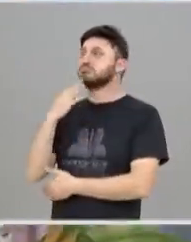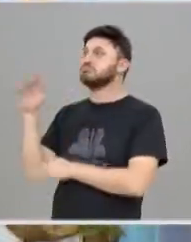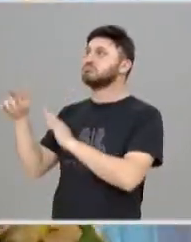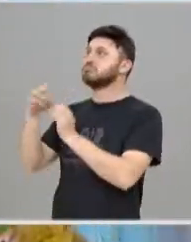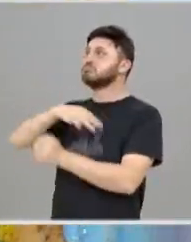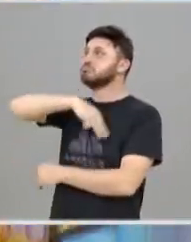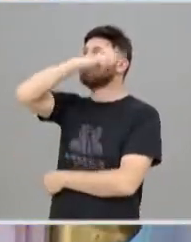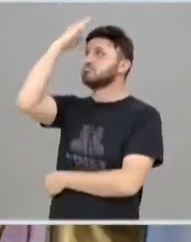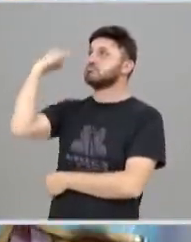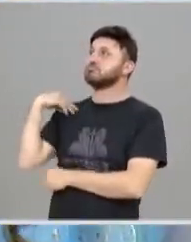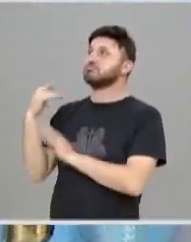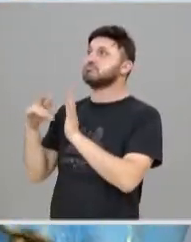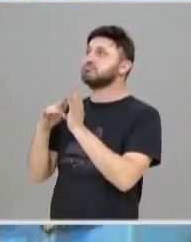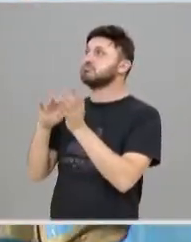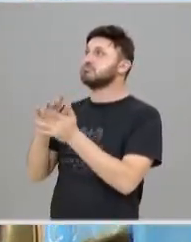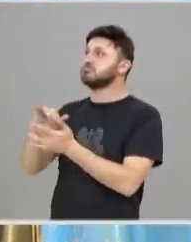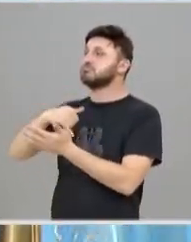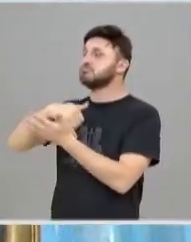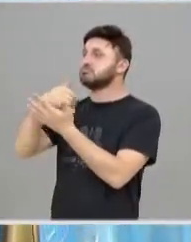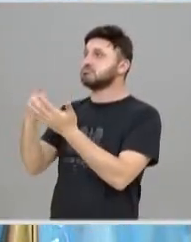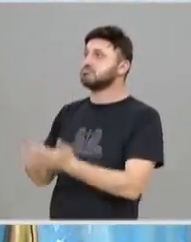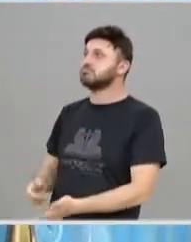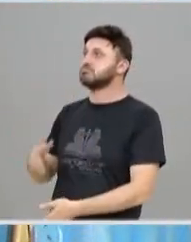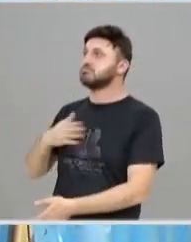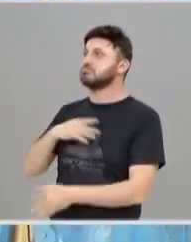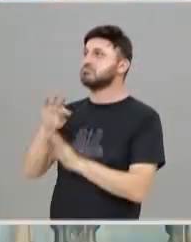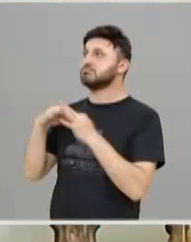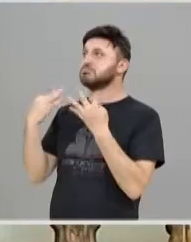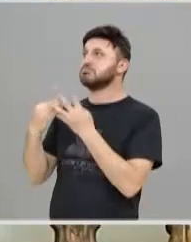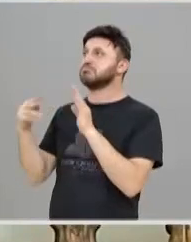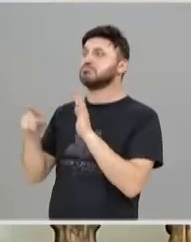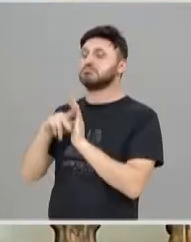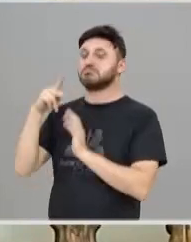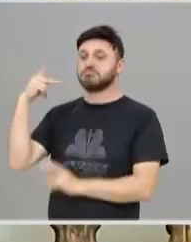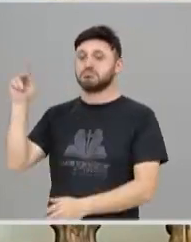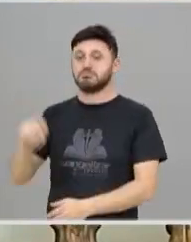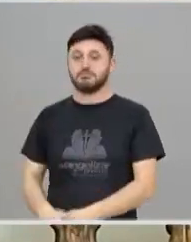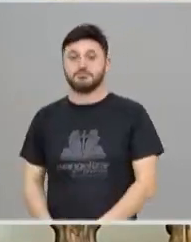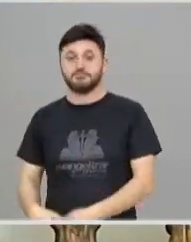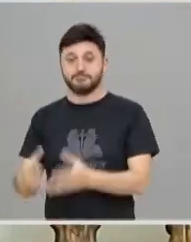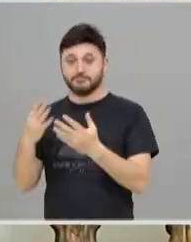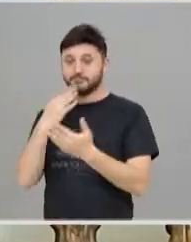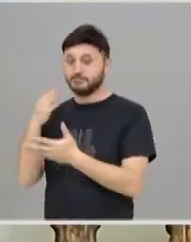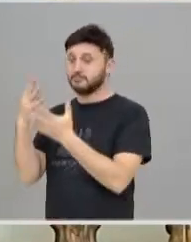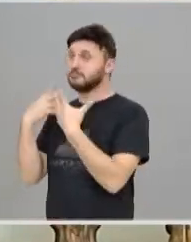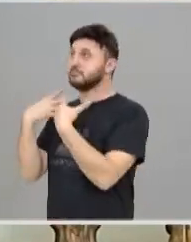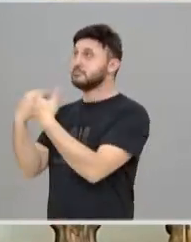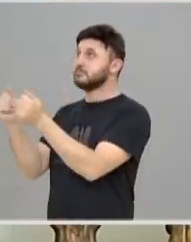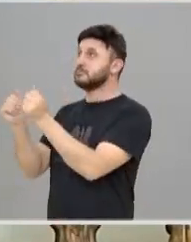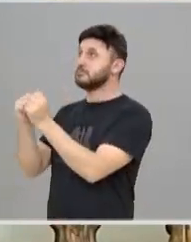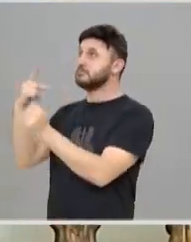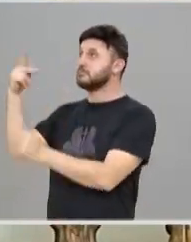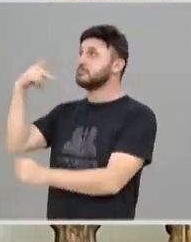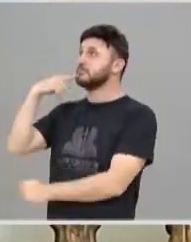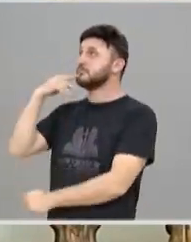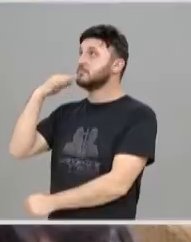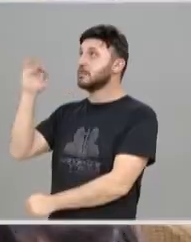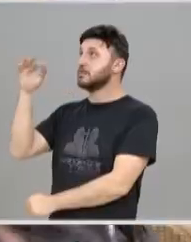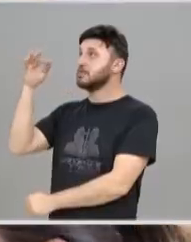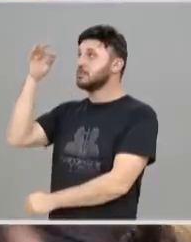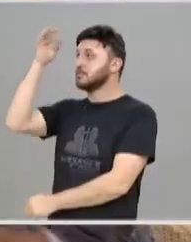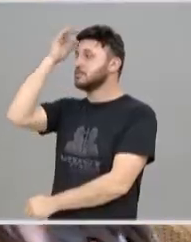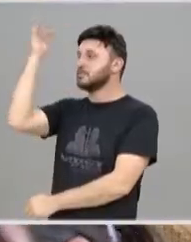José, minha família vossa é. Atendei-nos, ó Pai, por teu Filho no Espírito Santo. Amém.